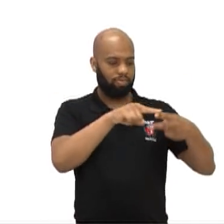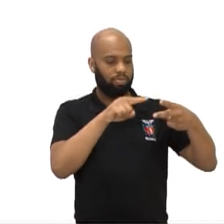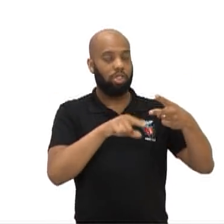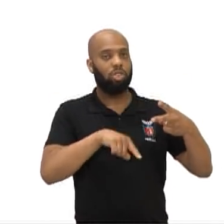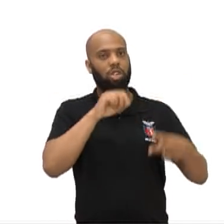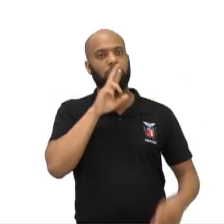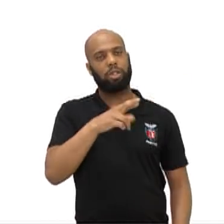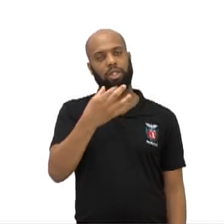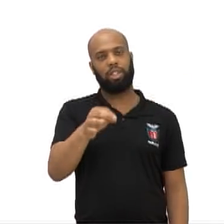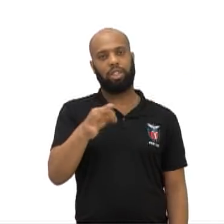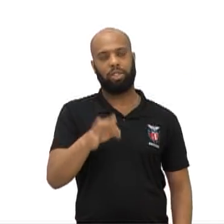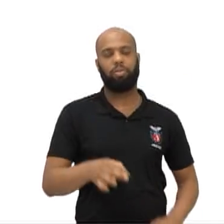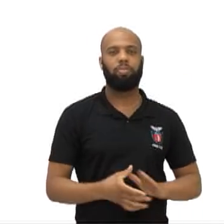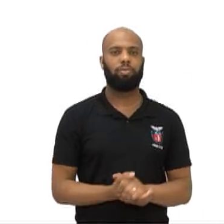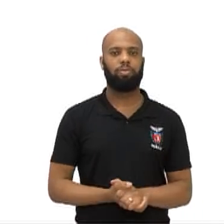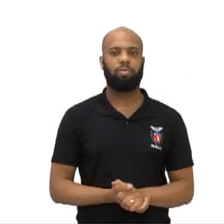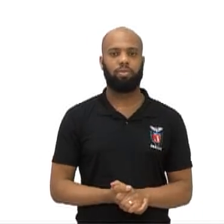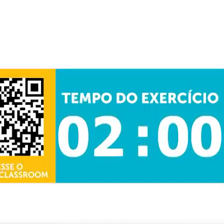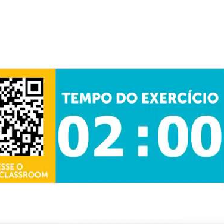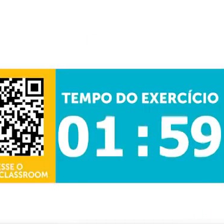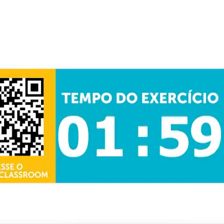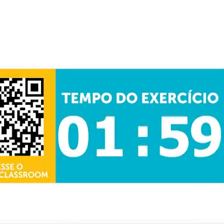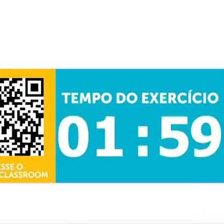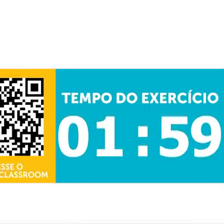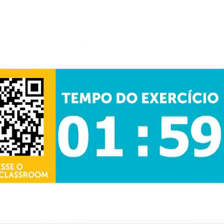das alternativas.